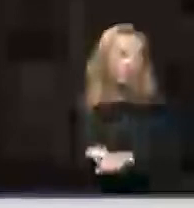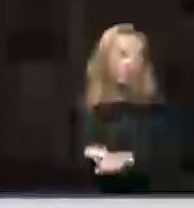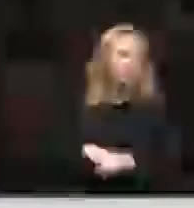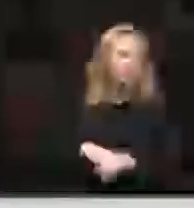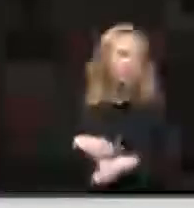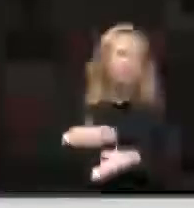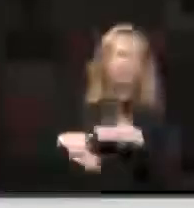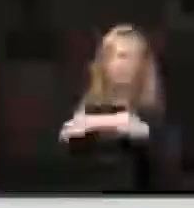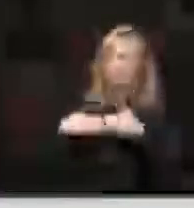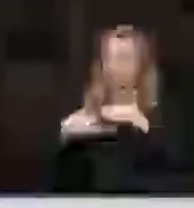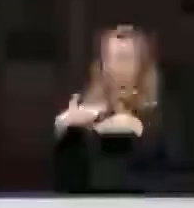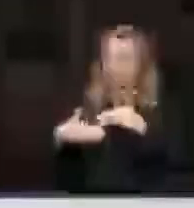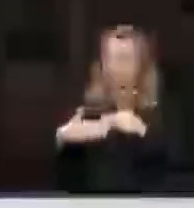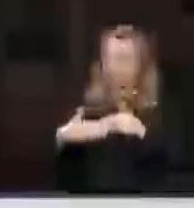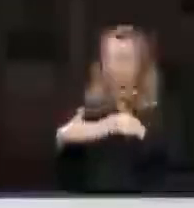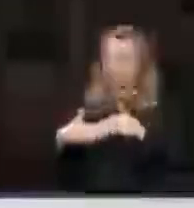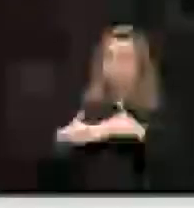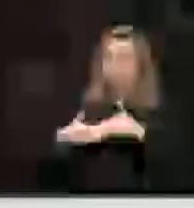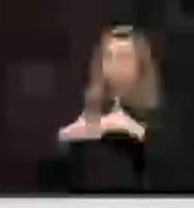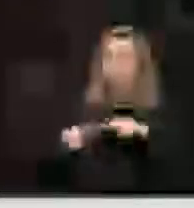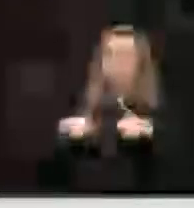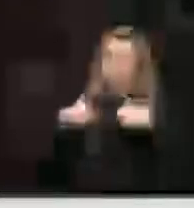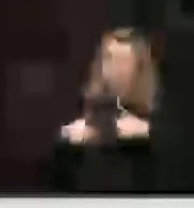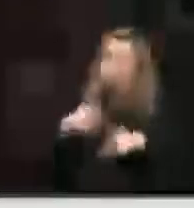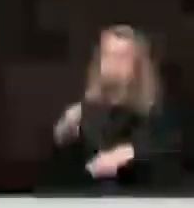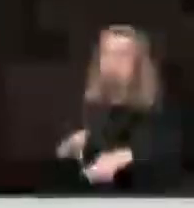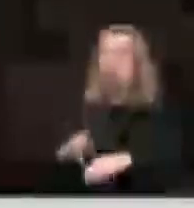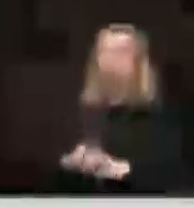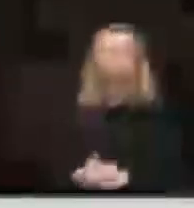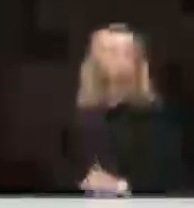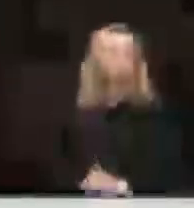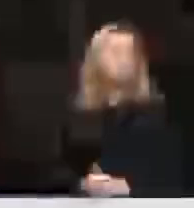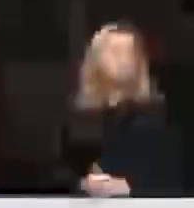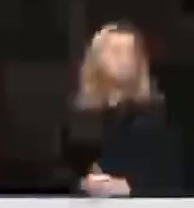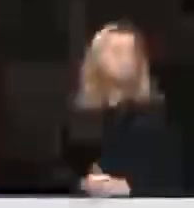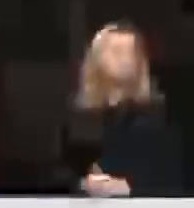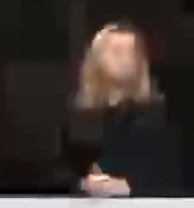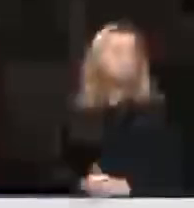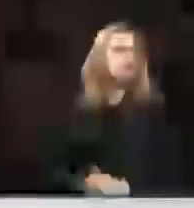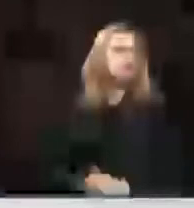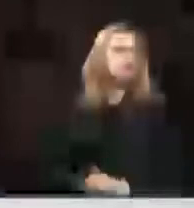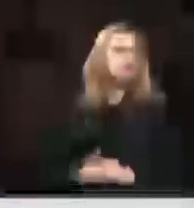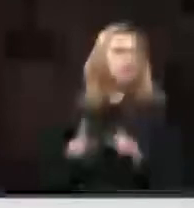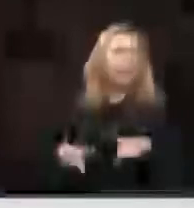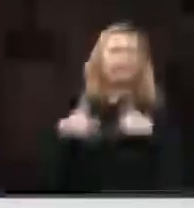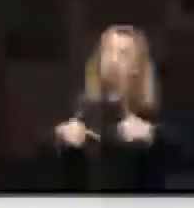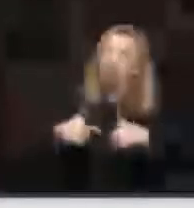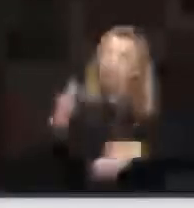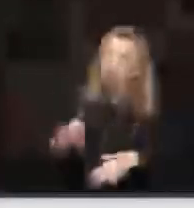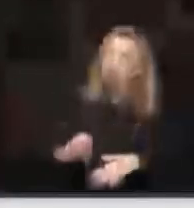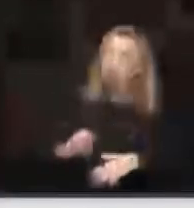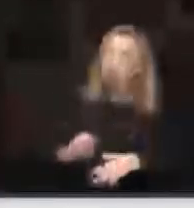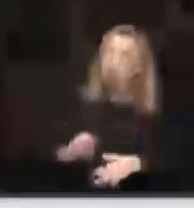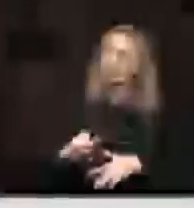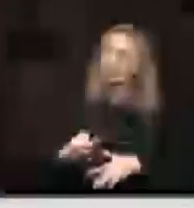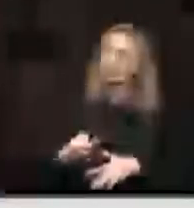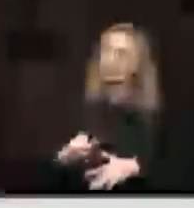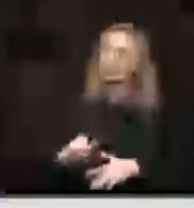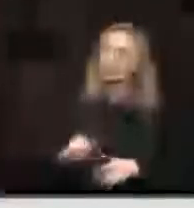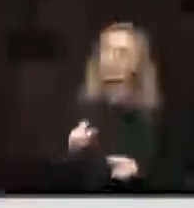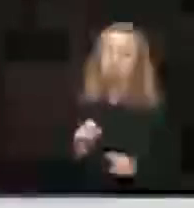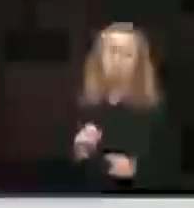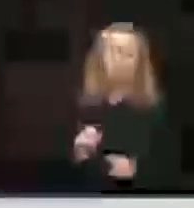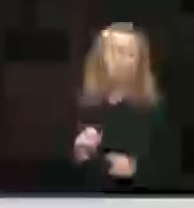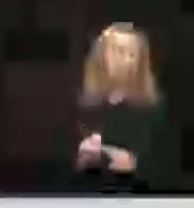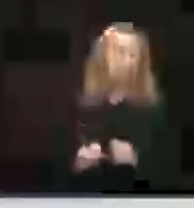legal, aplicar a pena. Aplicar a pena, admitir o recurso e só